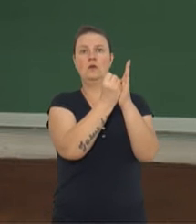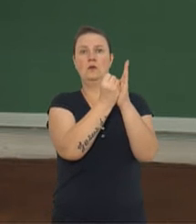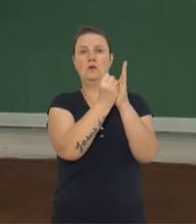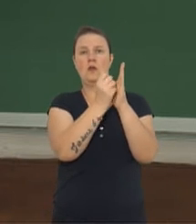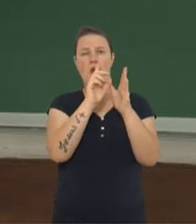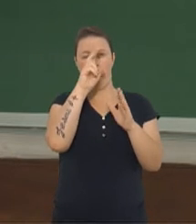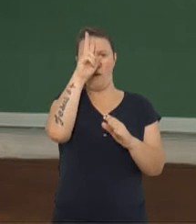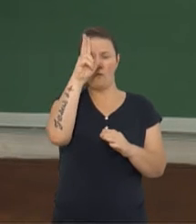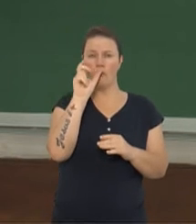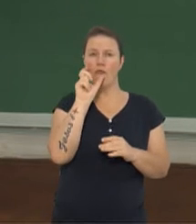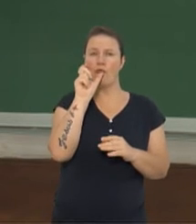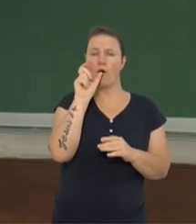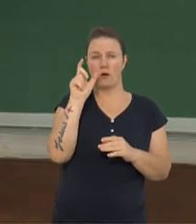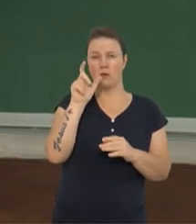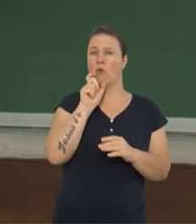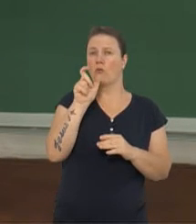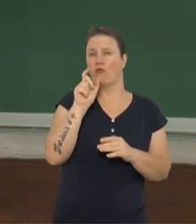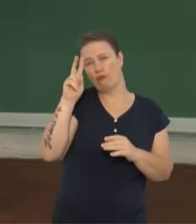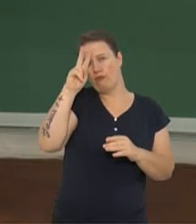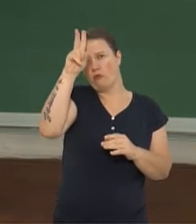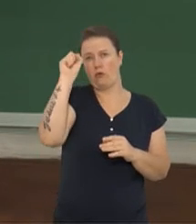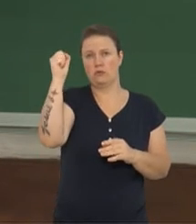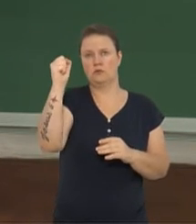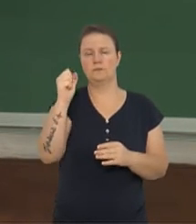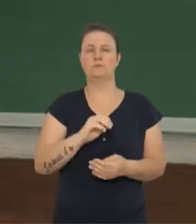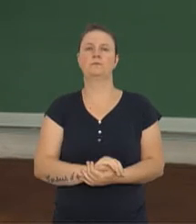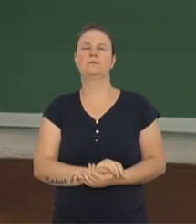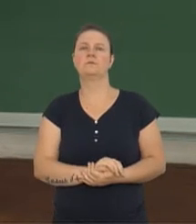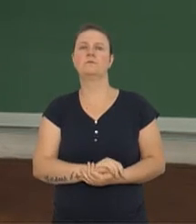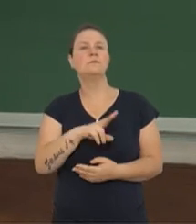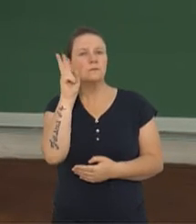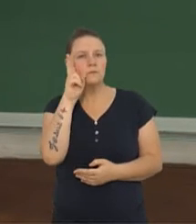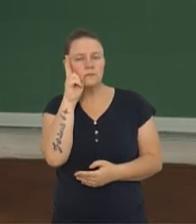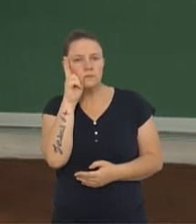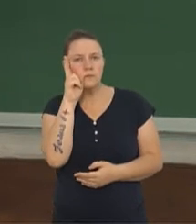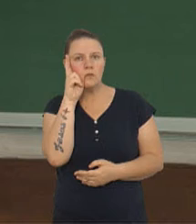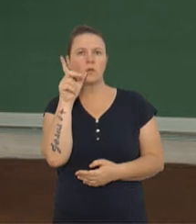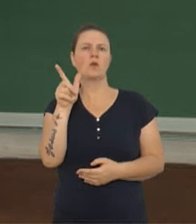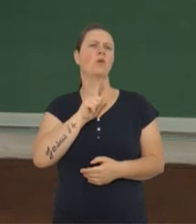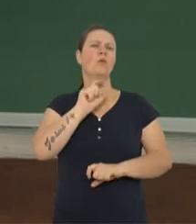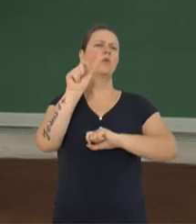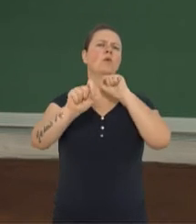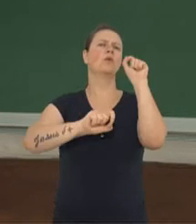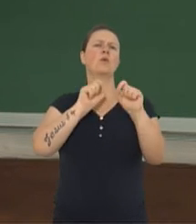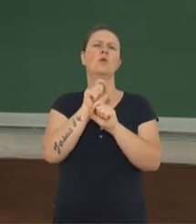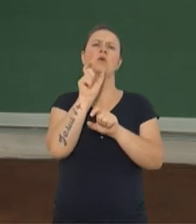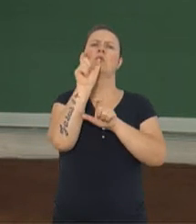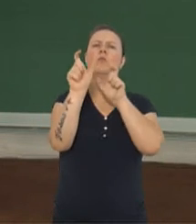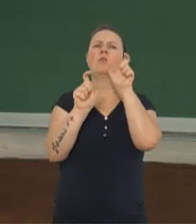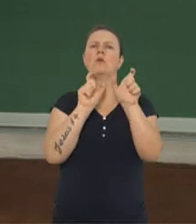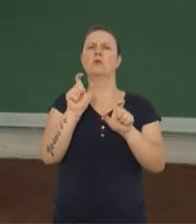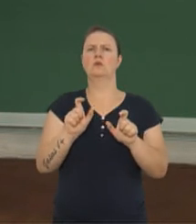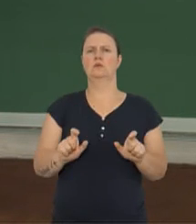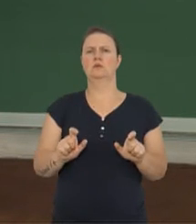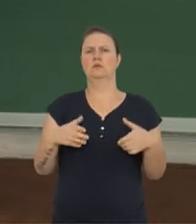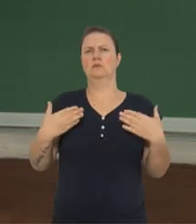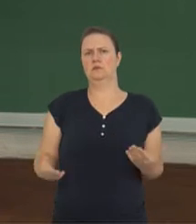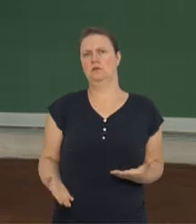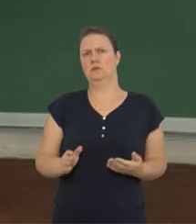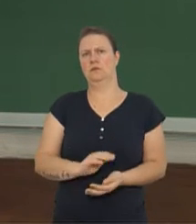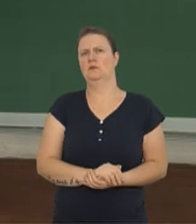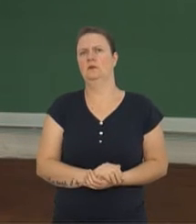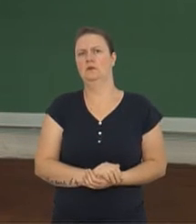tônicas. ¿Lembro da aula que nós trabalhamos sobre isso? Então a pergunta é, sabes quais destas palavras nos llevan tilde? Não